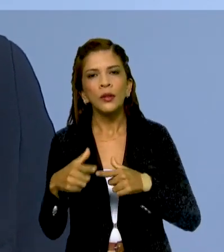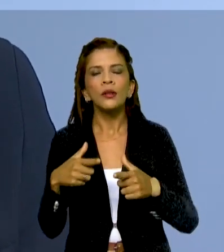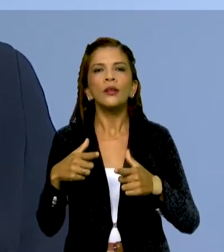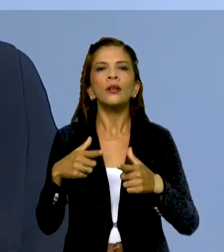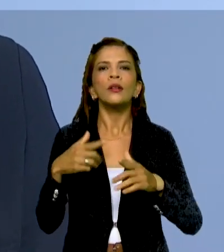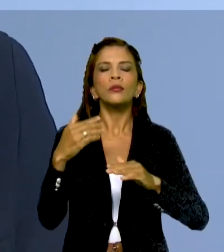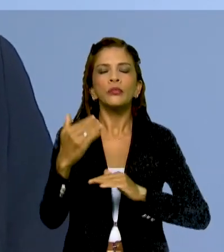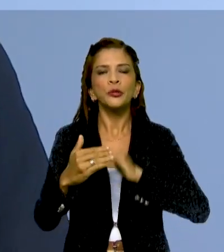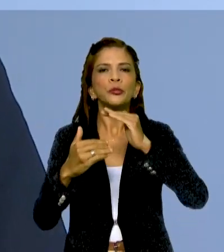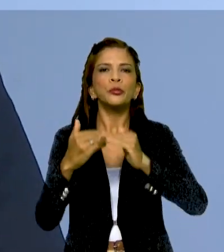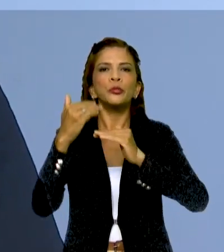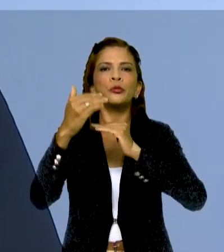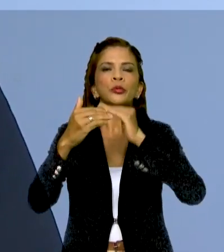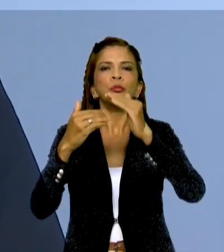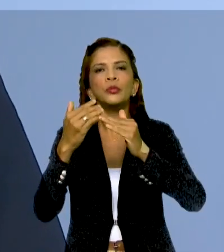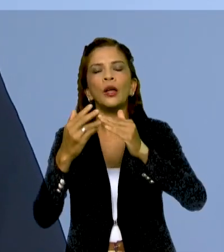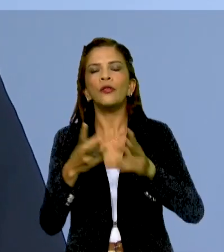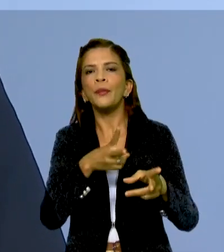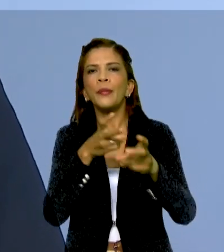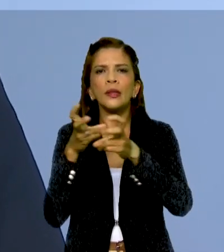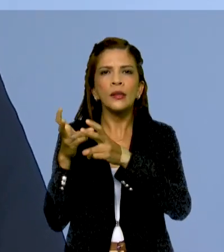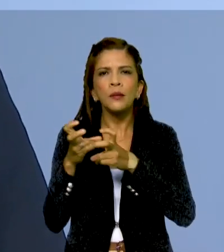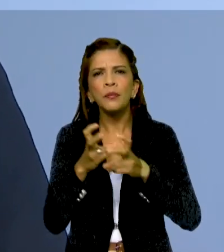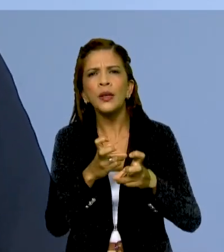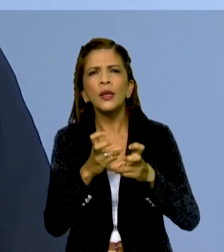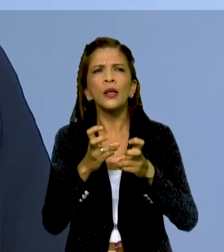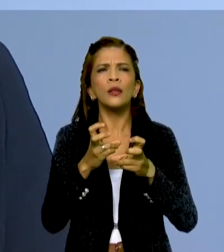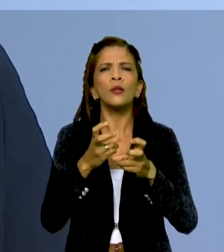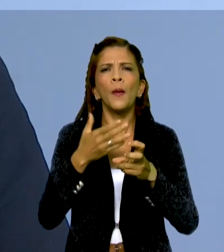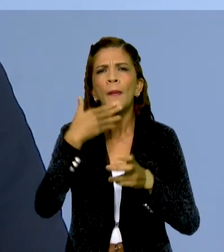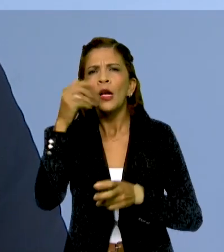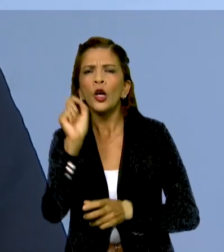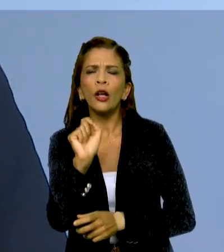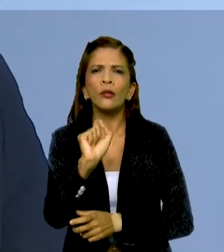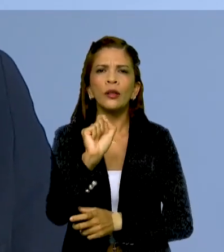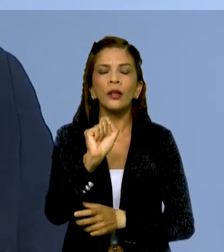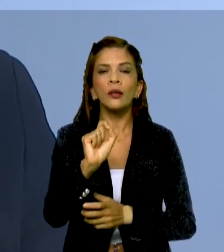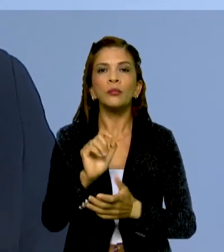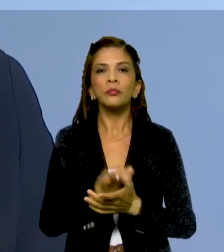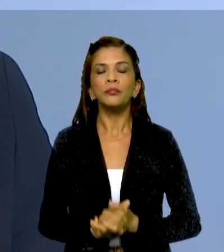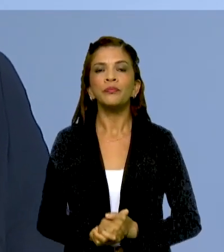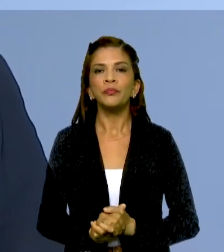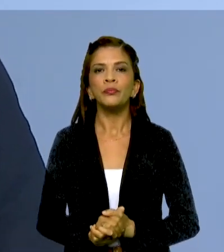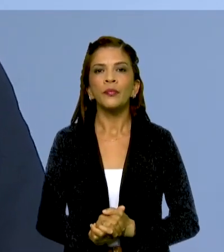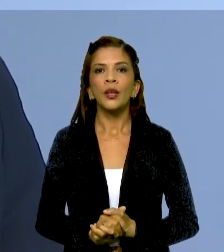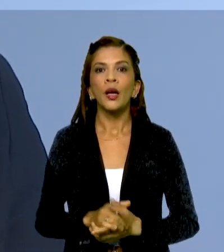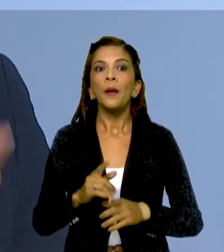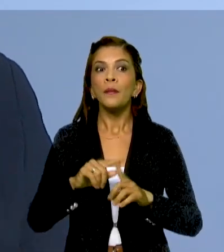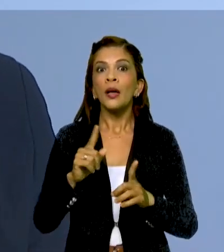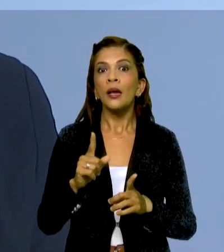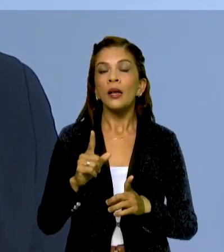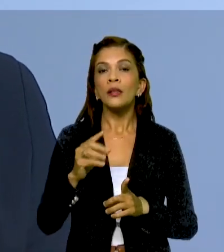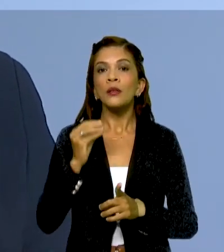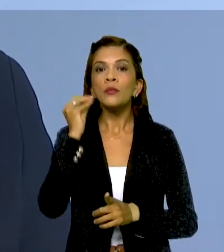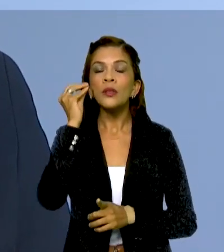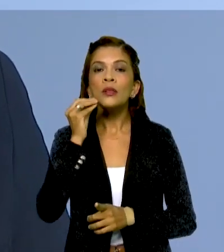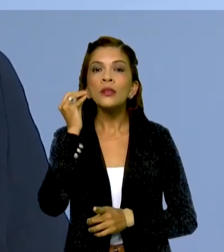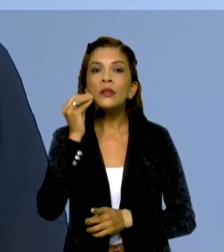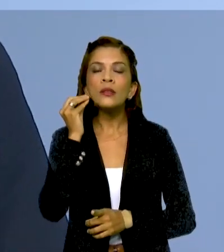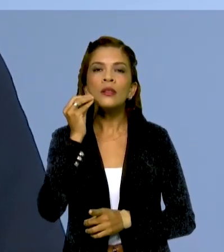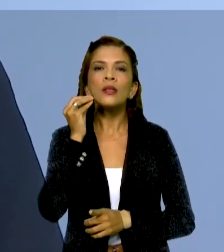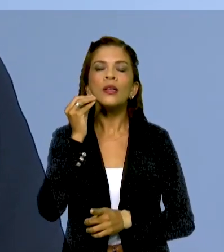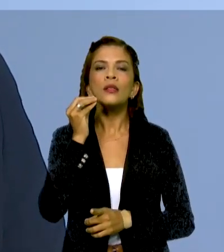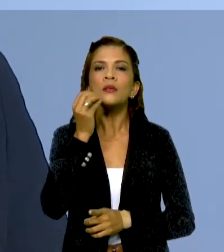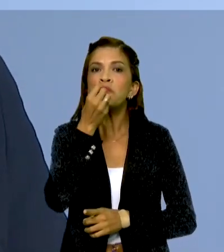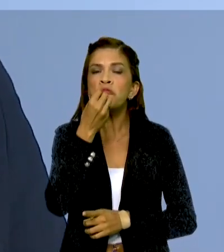as respostas que a gente precisa. Mas uma experiência que é muito exitosa é, por exemplo, a da TV Cultura. A